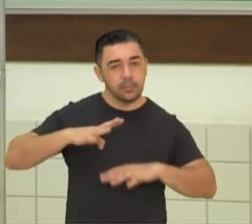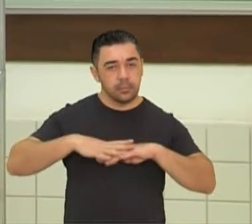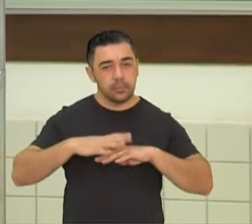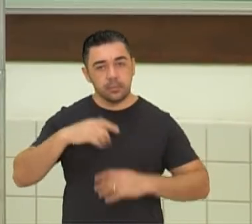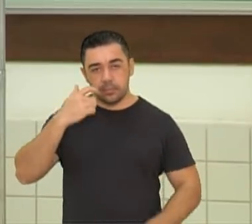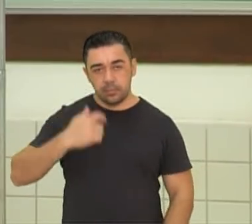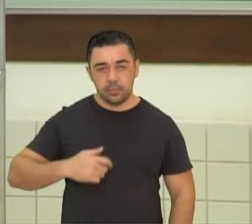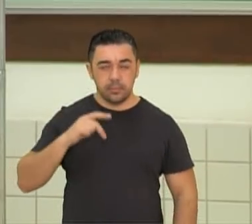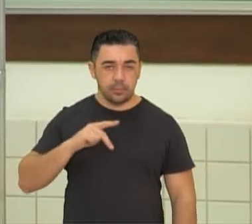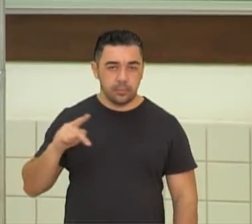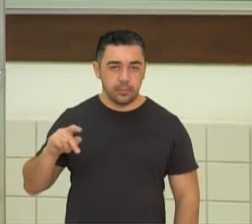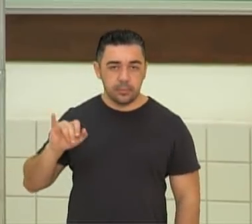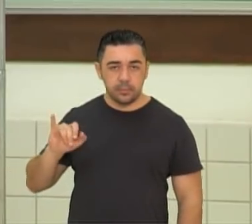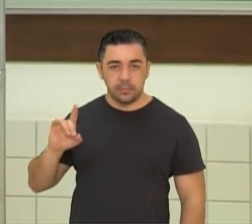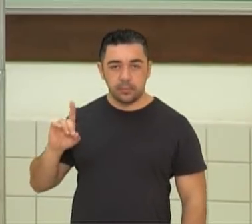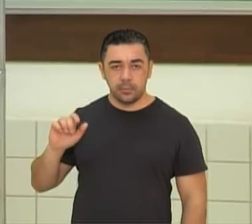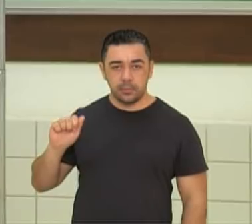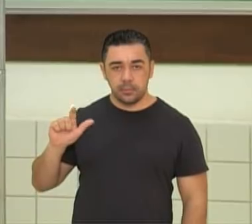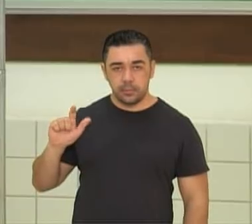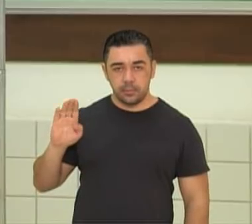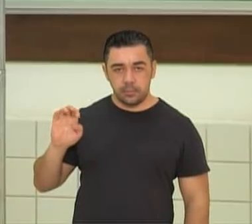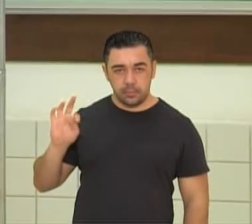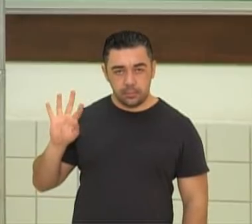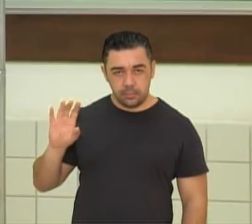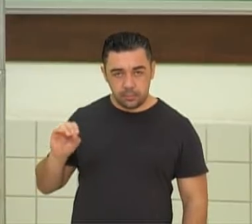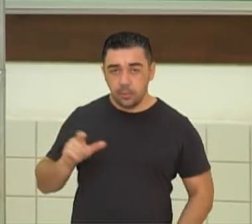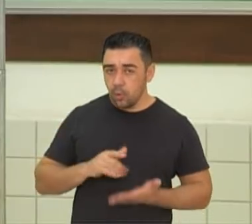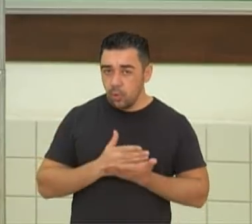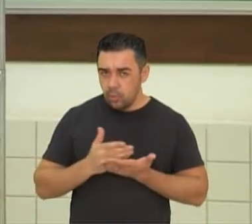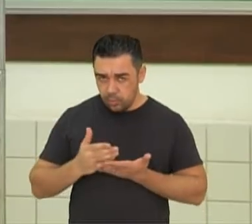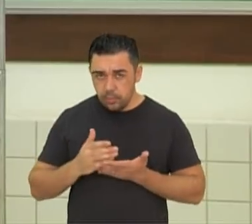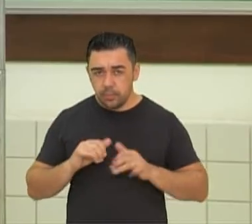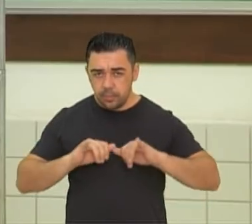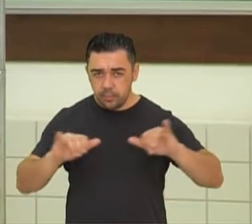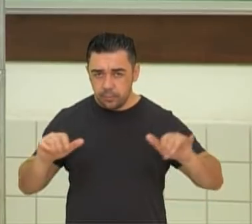professor Idalberto. E antes da gente começar, eu tenho uns recadinhos para você. Dá uma olhadinha.